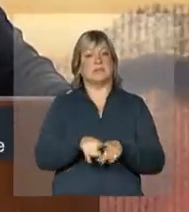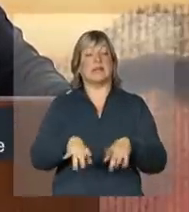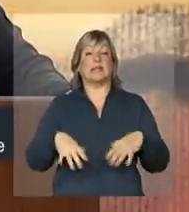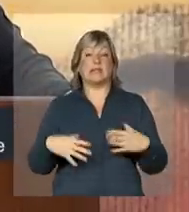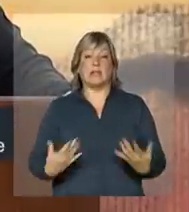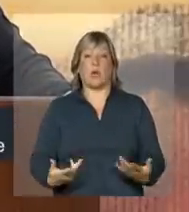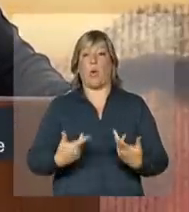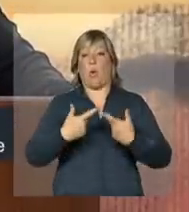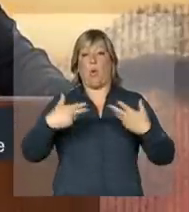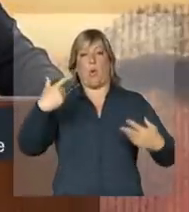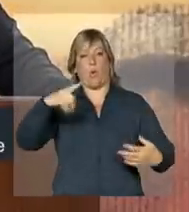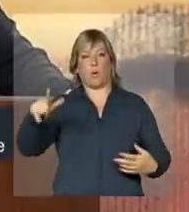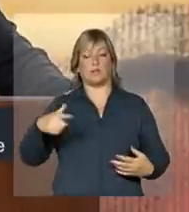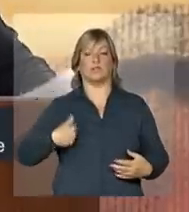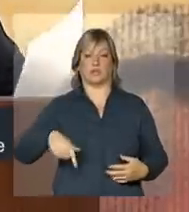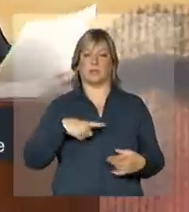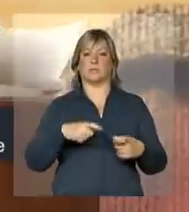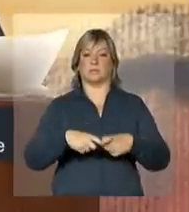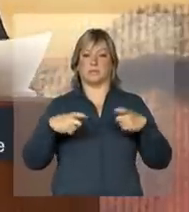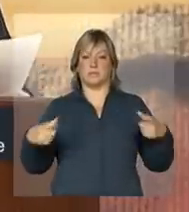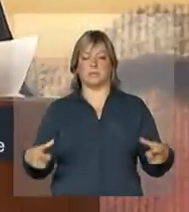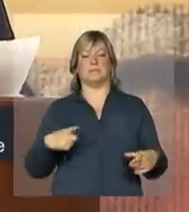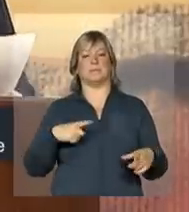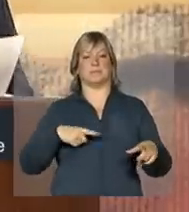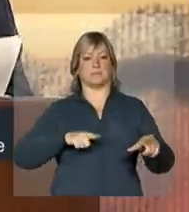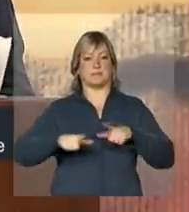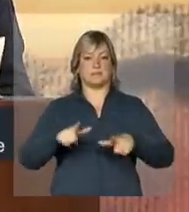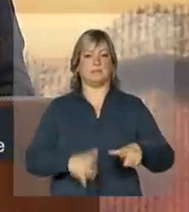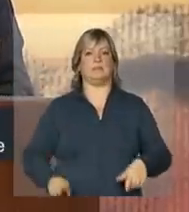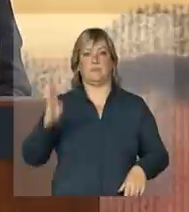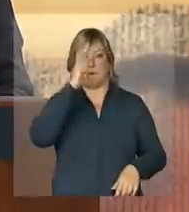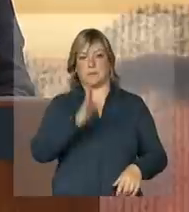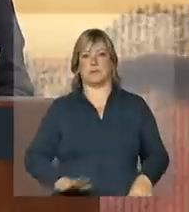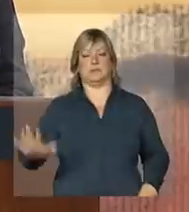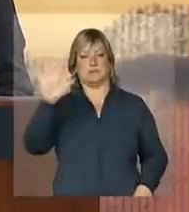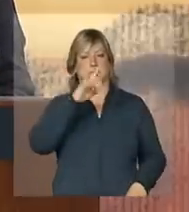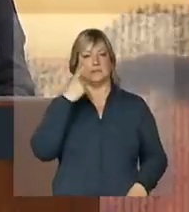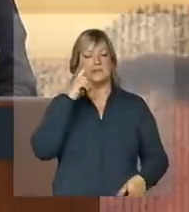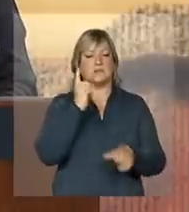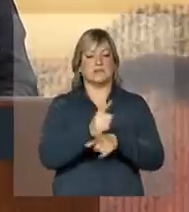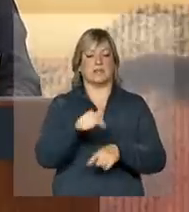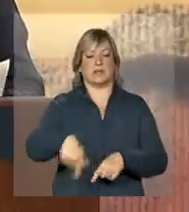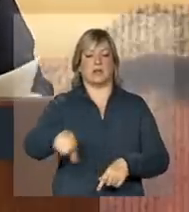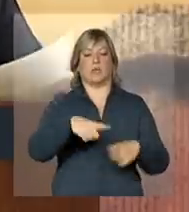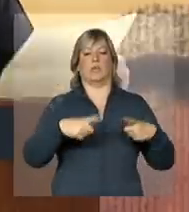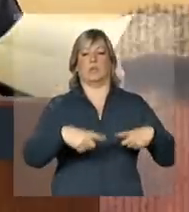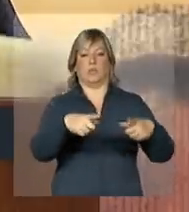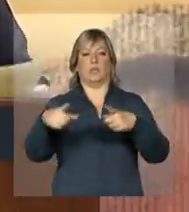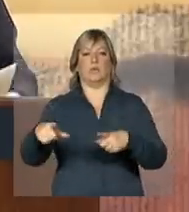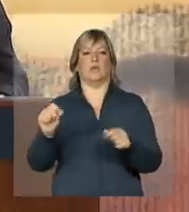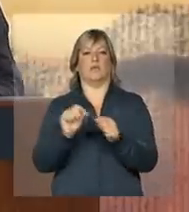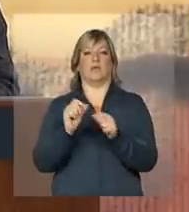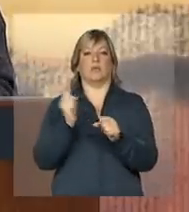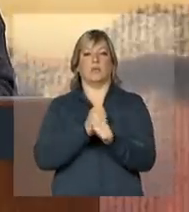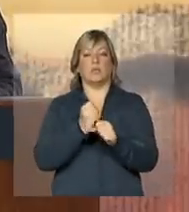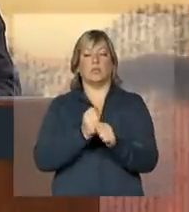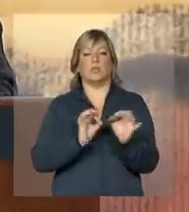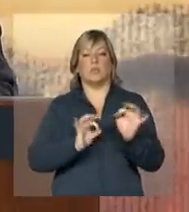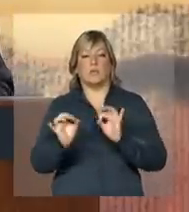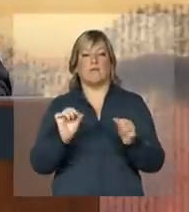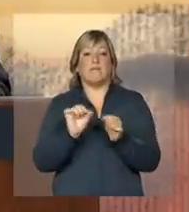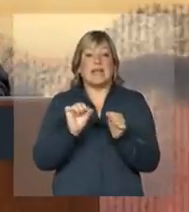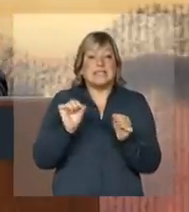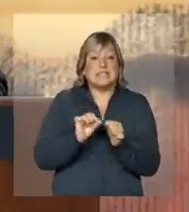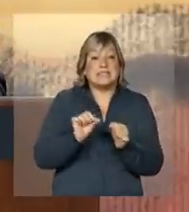Iniciando um uma ampla mobilização nacional para identificar essas comunidades e construir políticas que possam ser